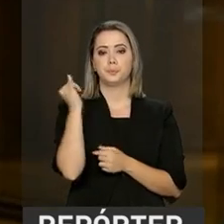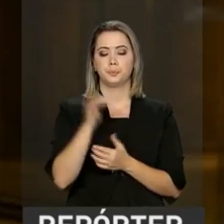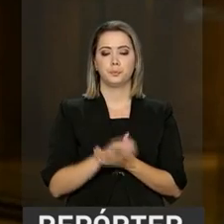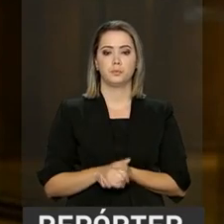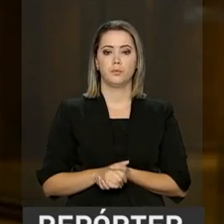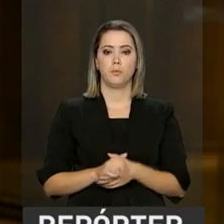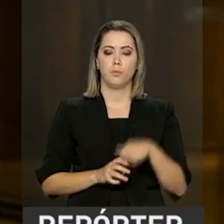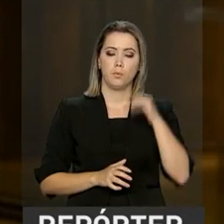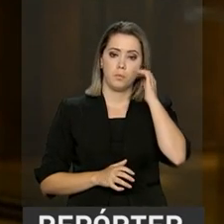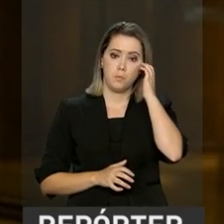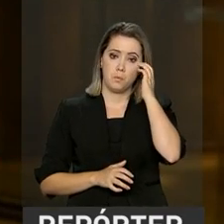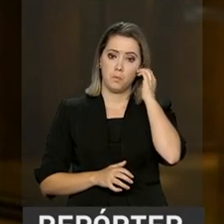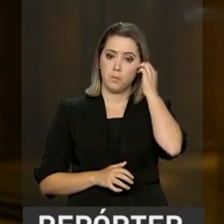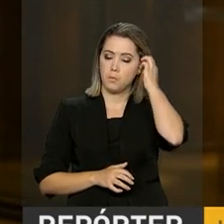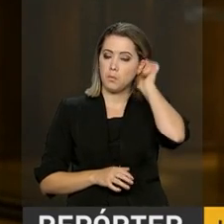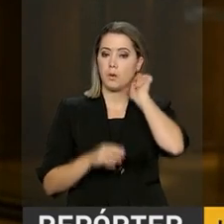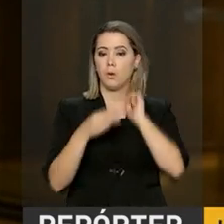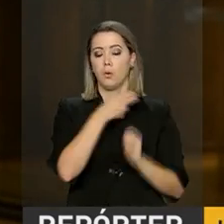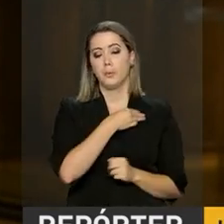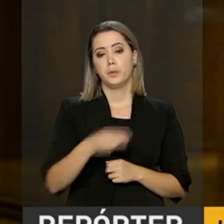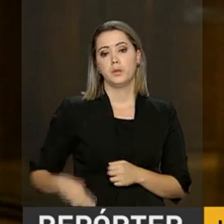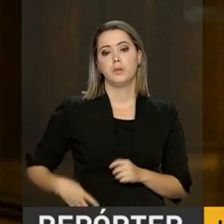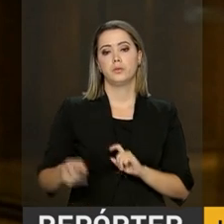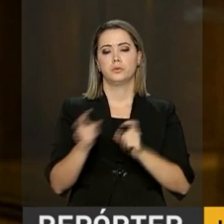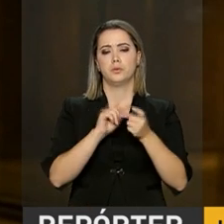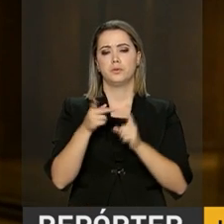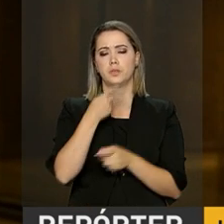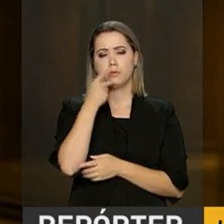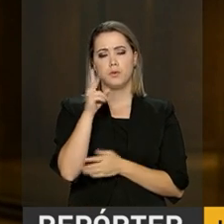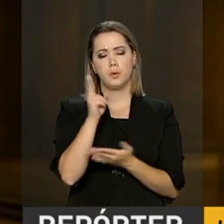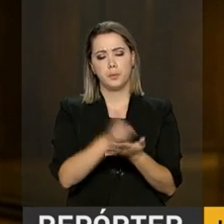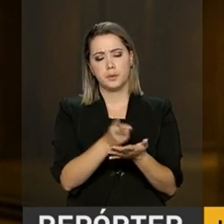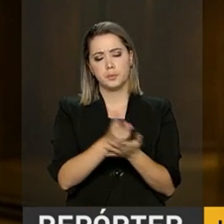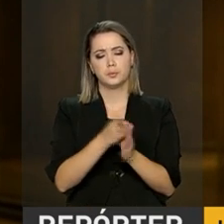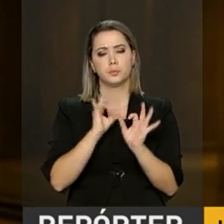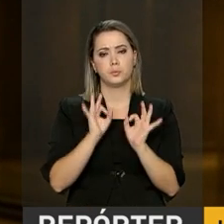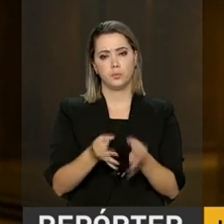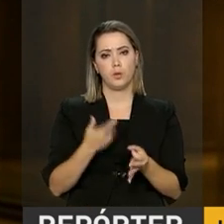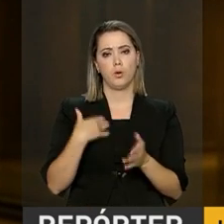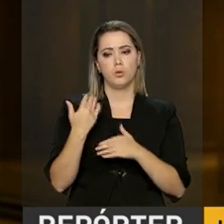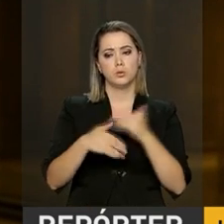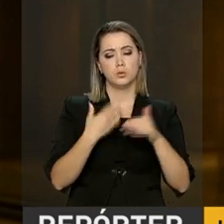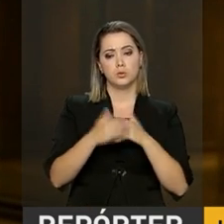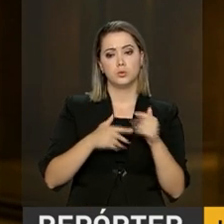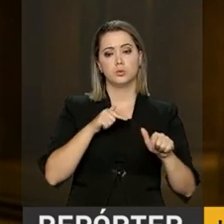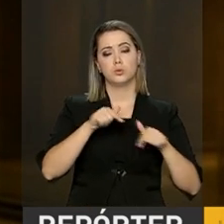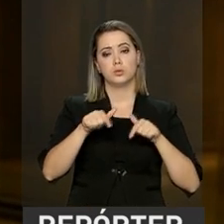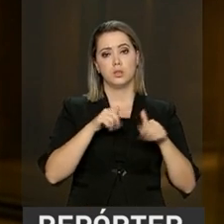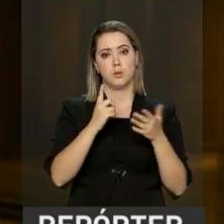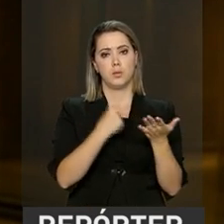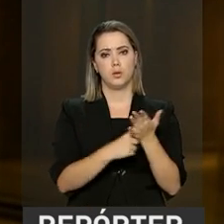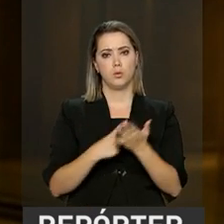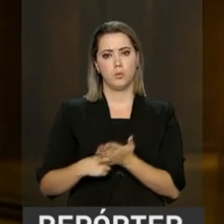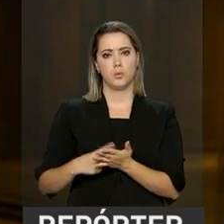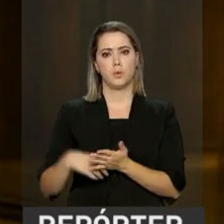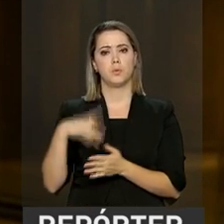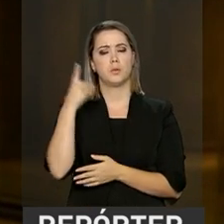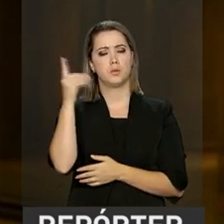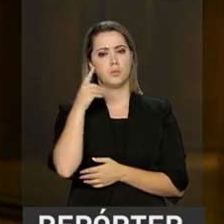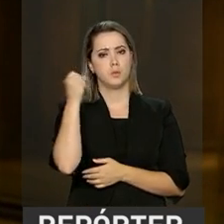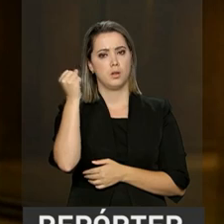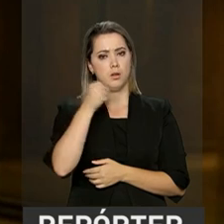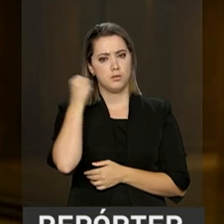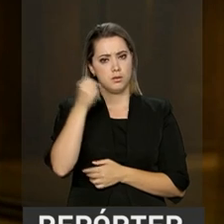o ministro da defendeu aesi disse que vem mantendo uma intensa agenda parlamentar com reuniões e